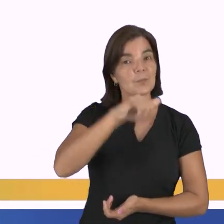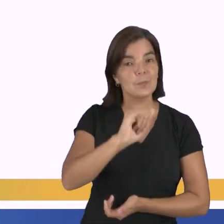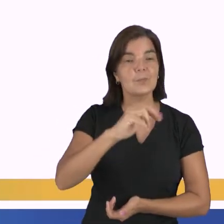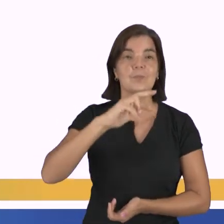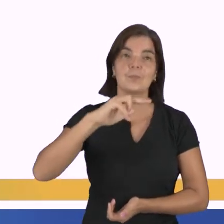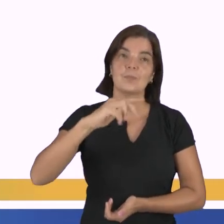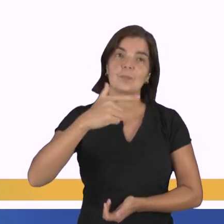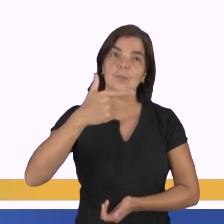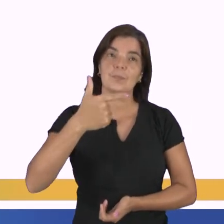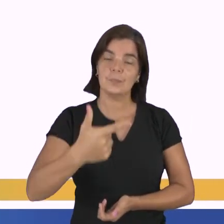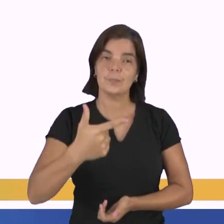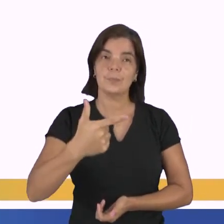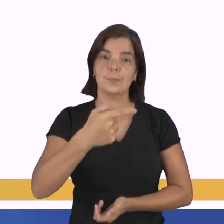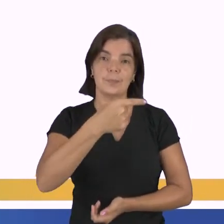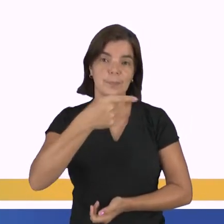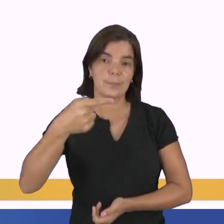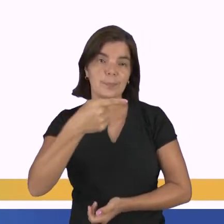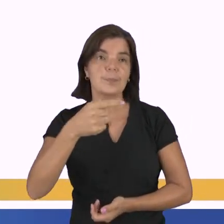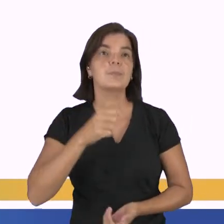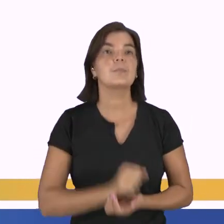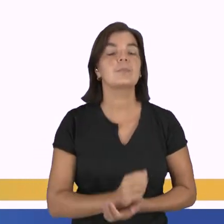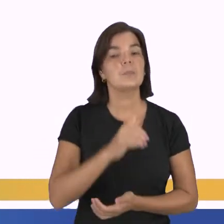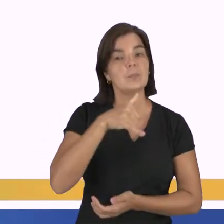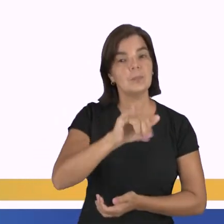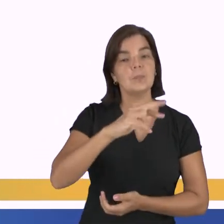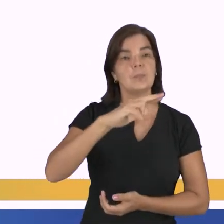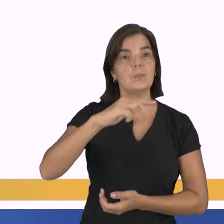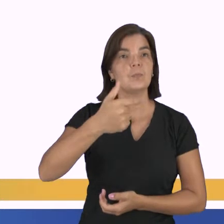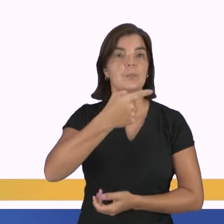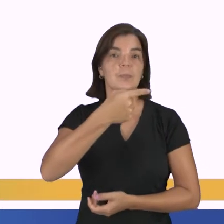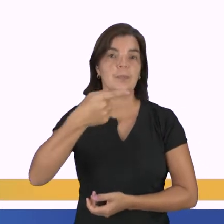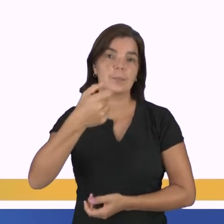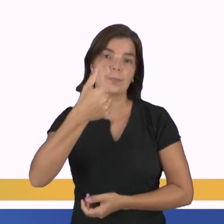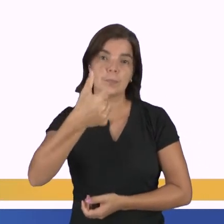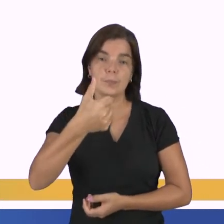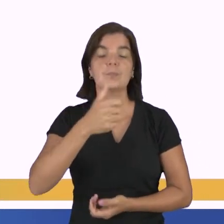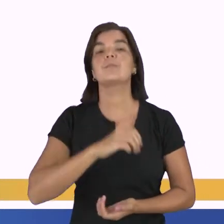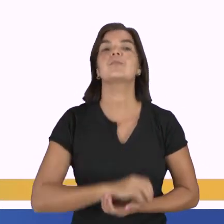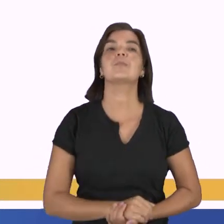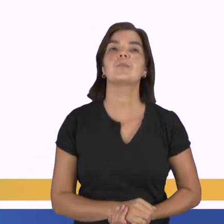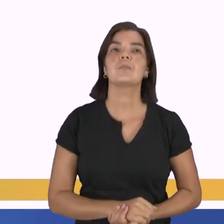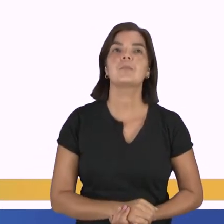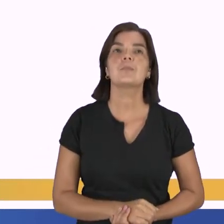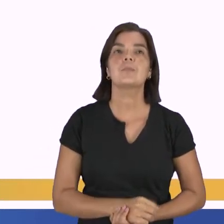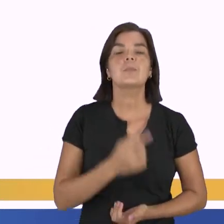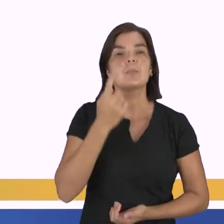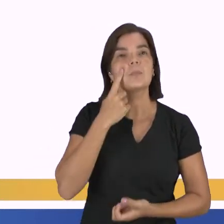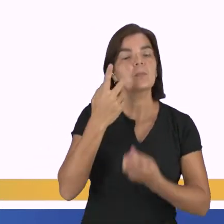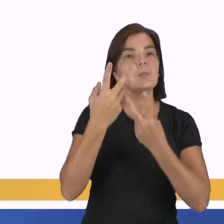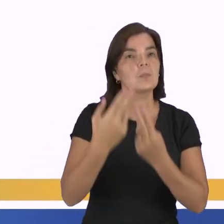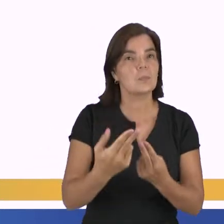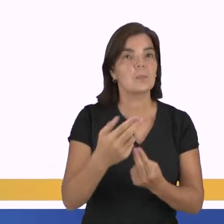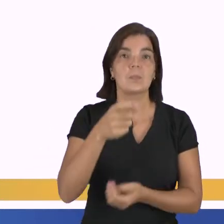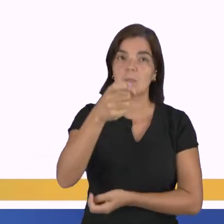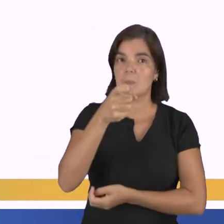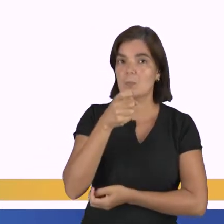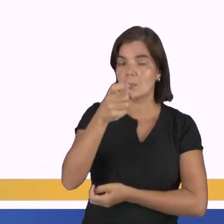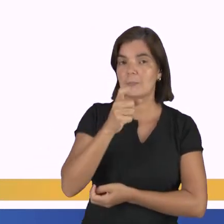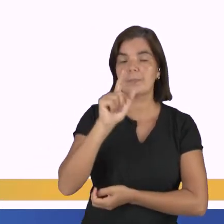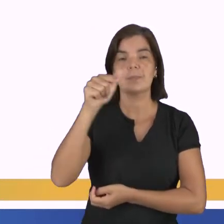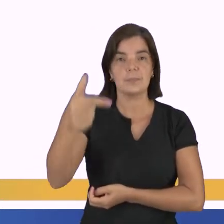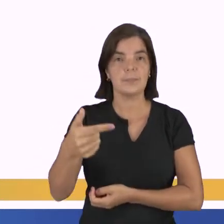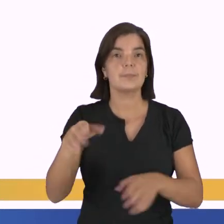subtraindo o muda o sinal passa dividindo encontramos que o y = -1 eu vou fazer a mesma coisa em relação